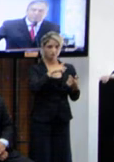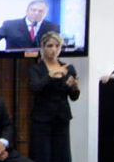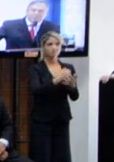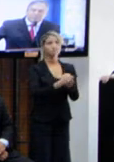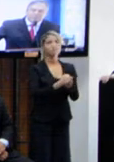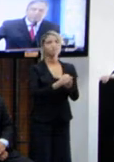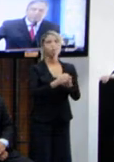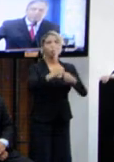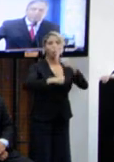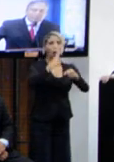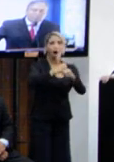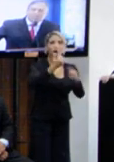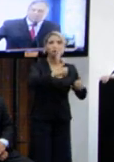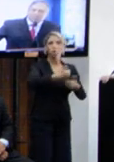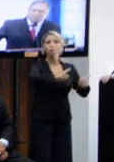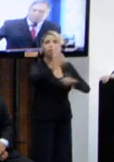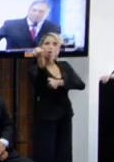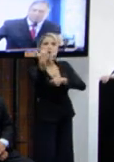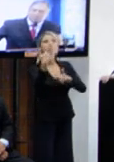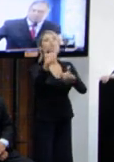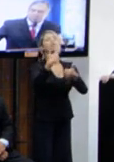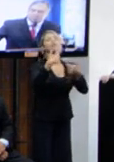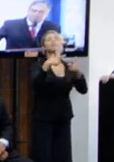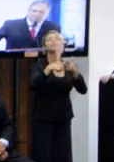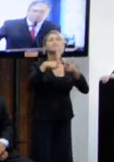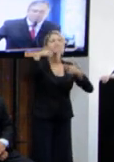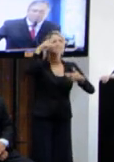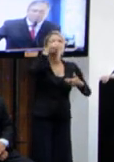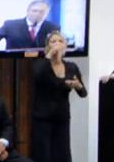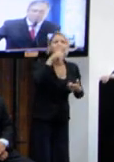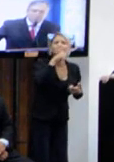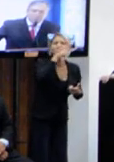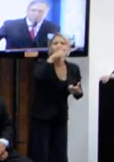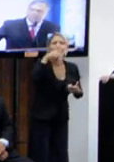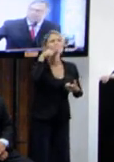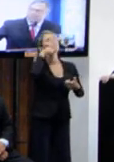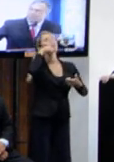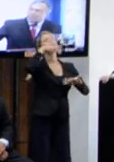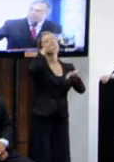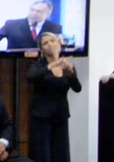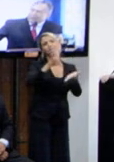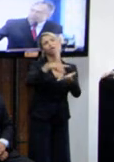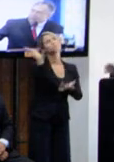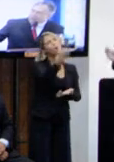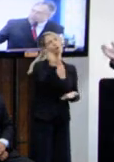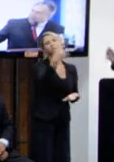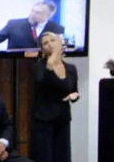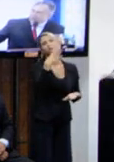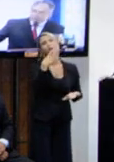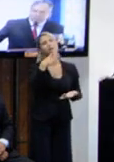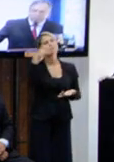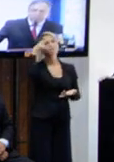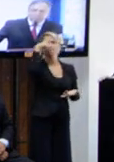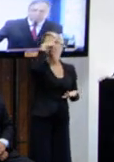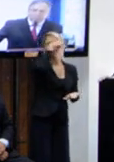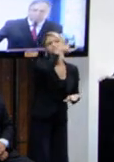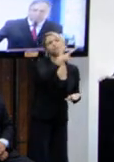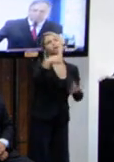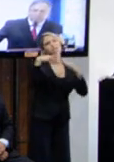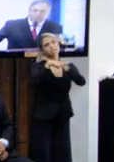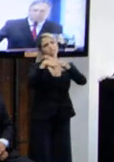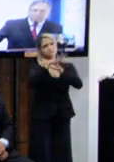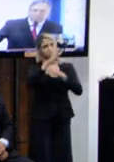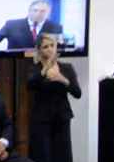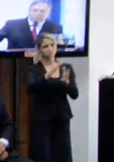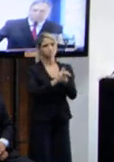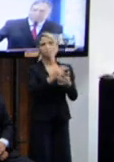passagem de ano, foi um sacrifício imenso. Todos vocês sabem disso. Eu queria, se não puder deixar